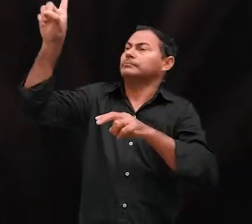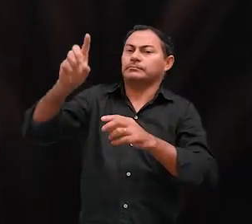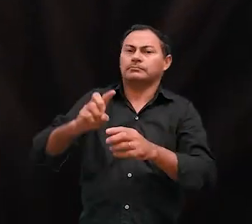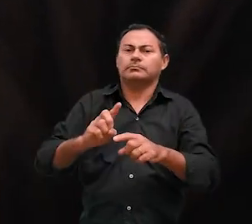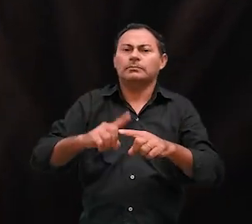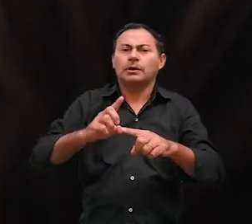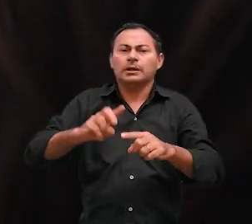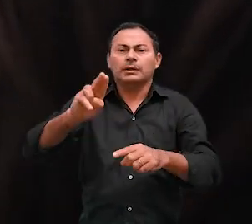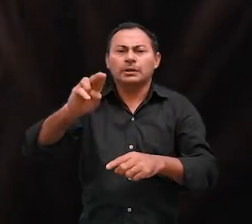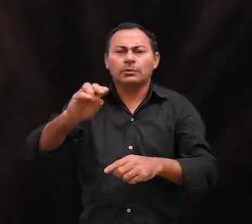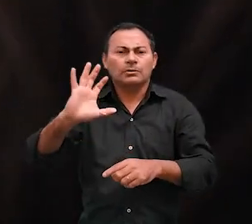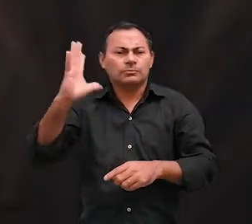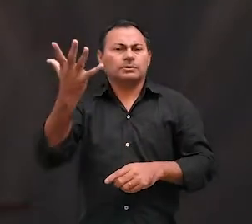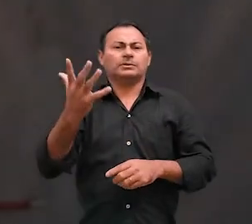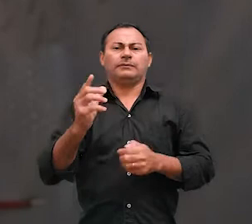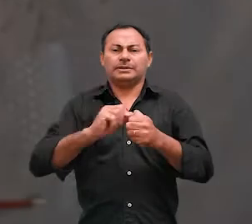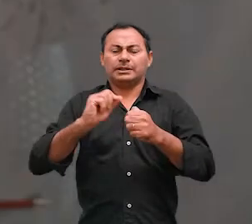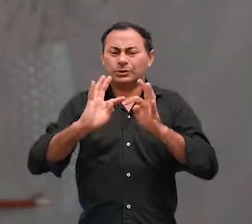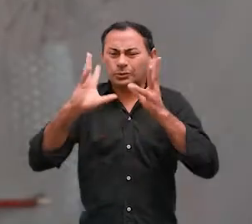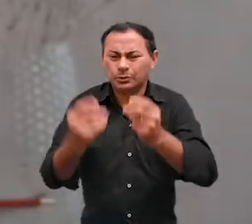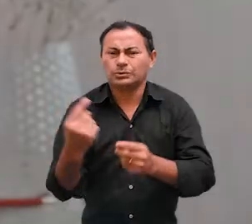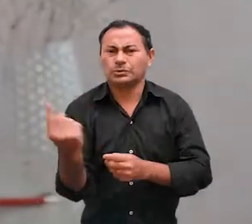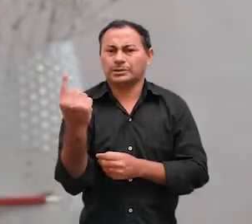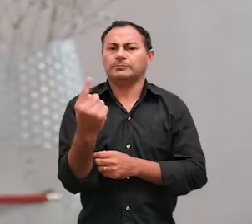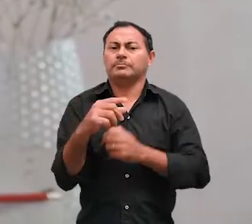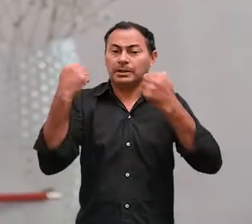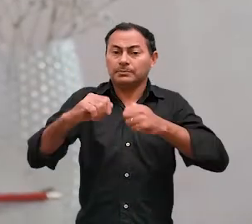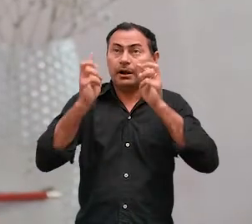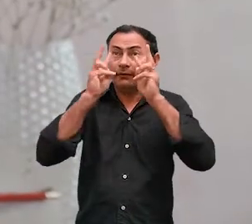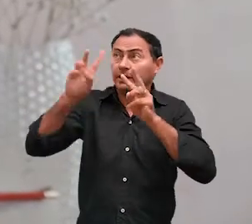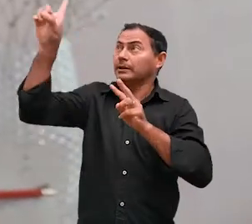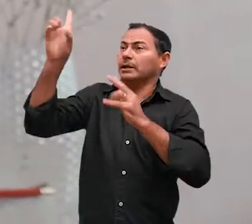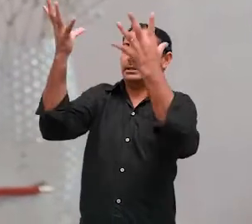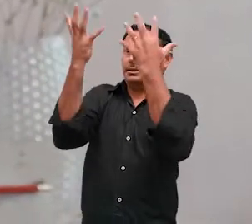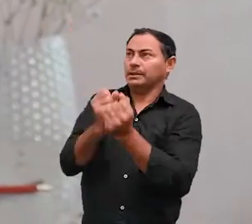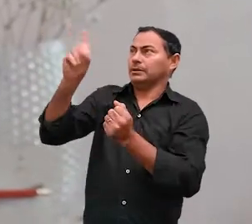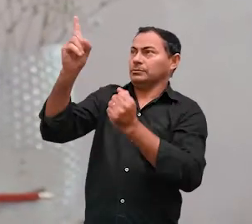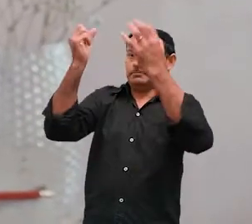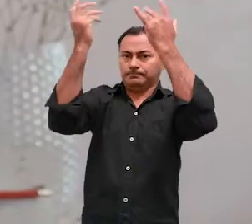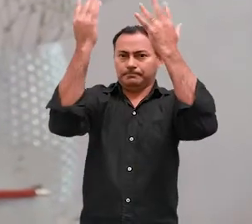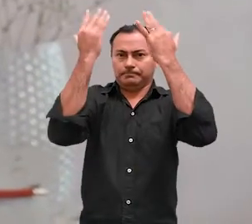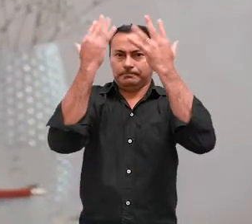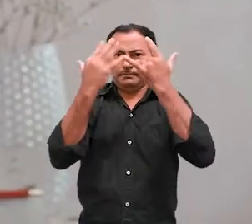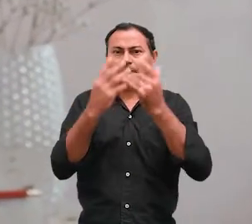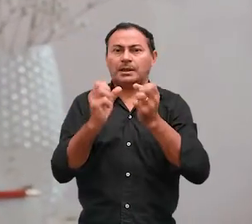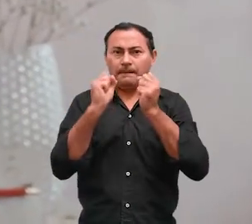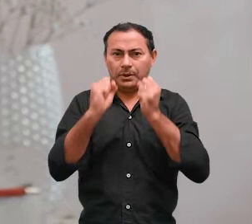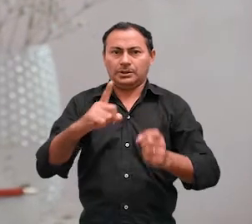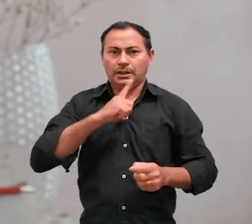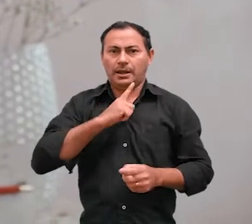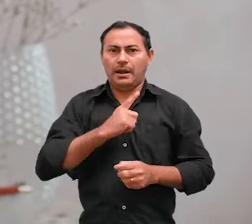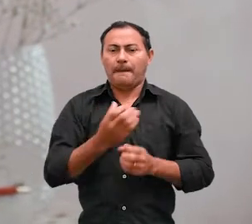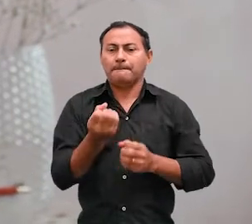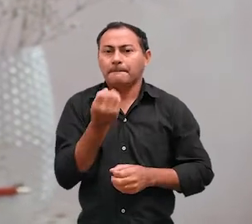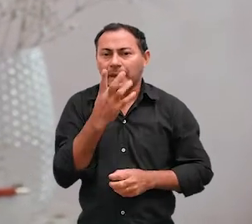Porque jamais conseguiremos cumprir tudo isso sozinhos precisamos olhar para o alto para receber de Deus a graça a fim de